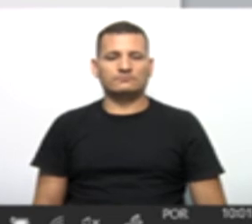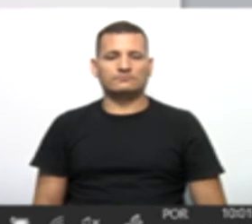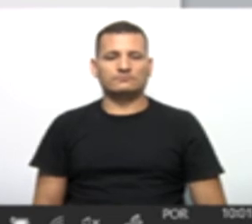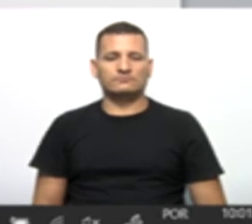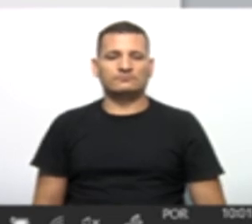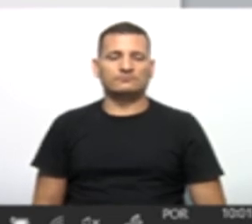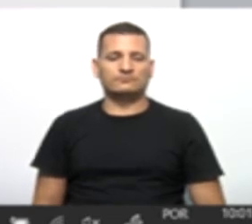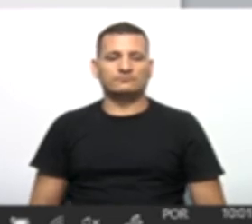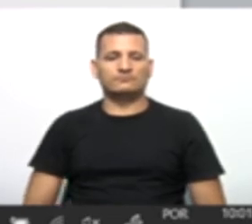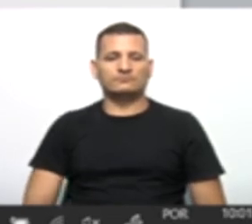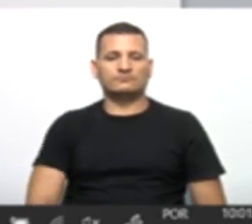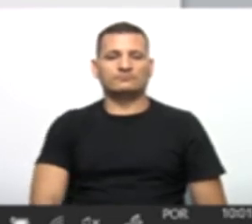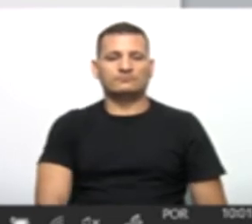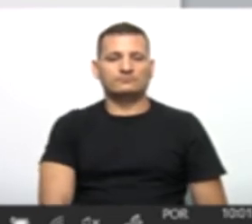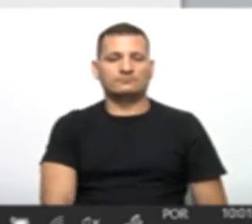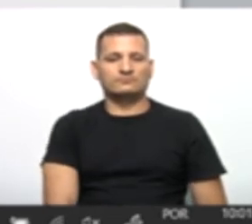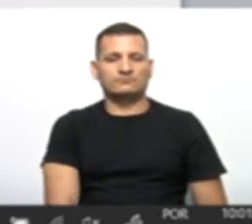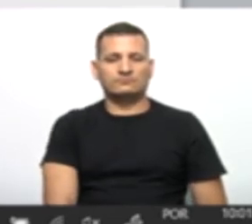Ok.